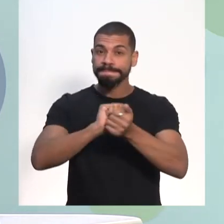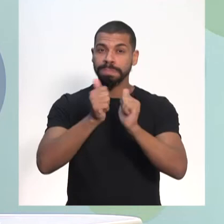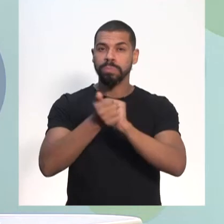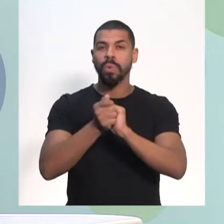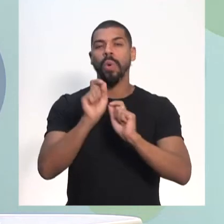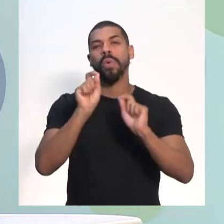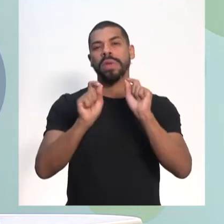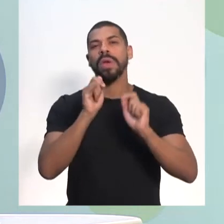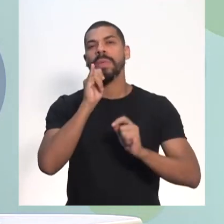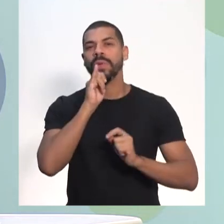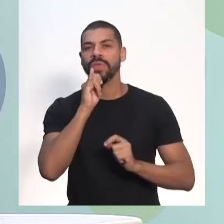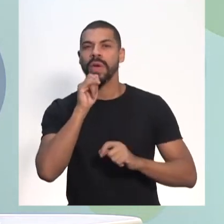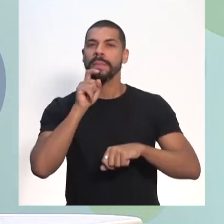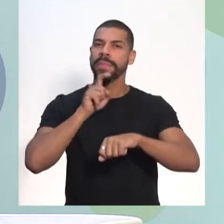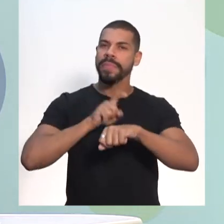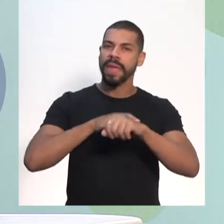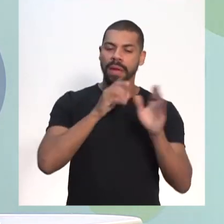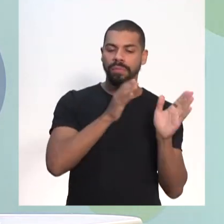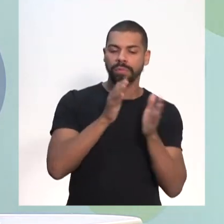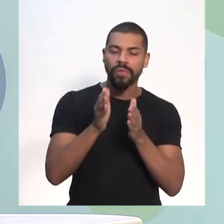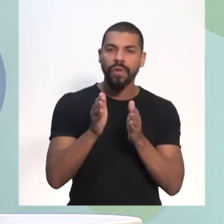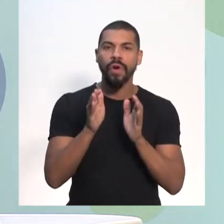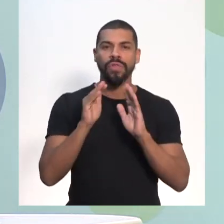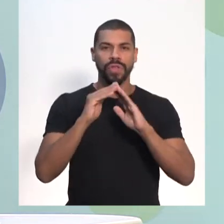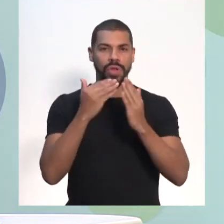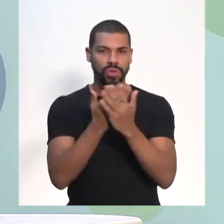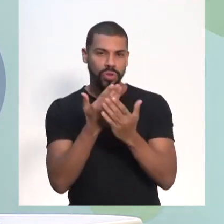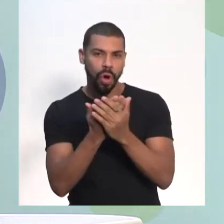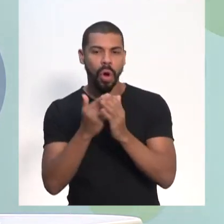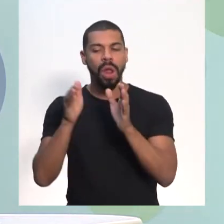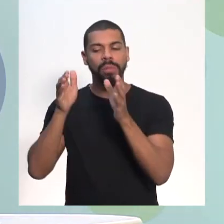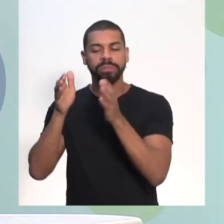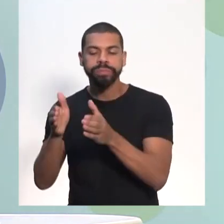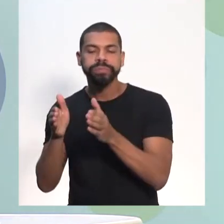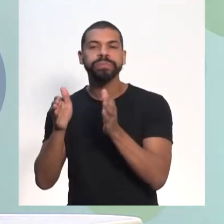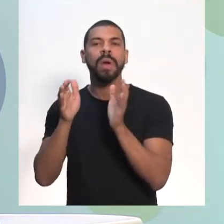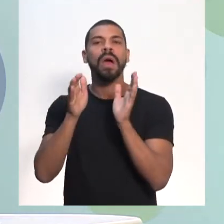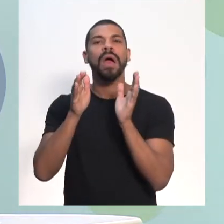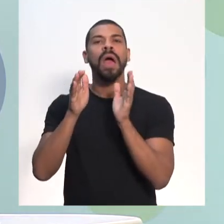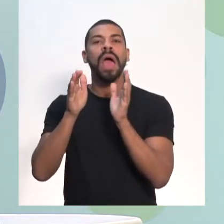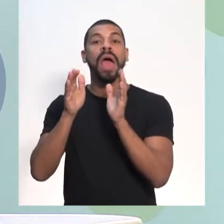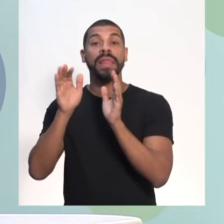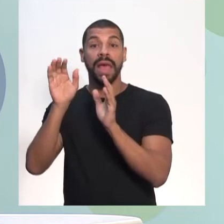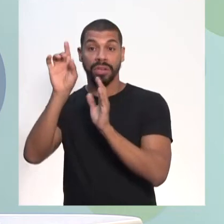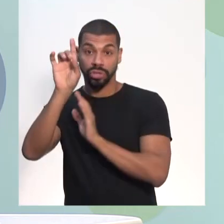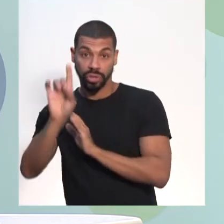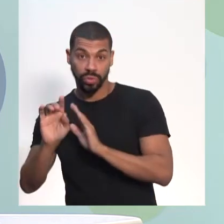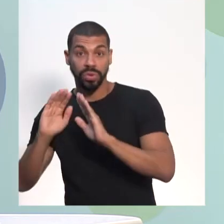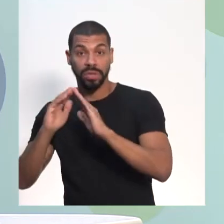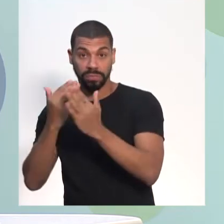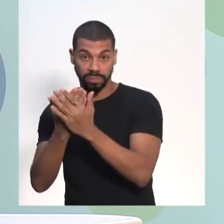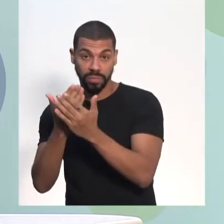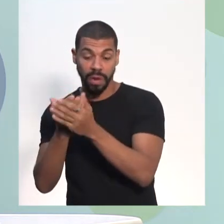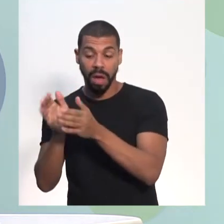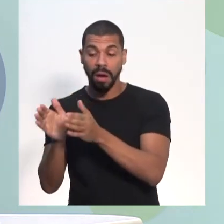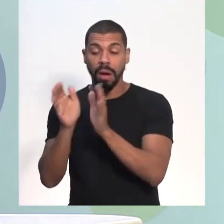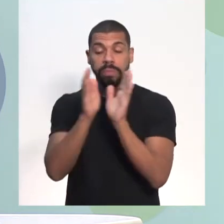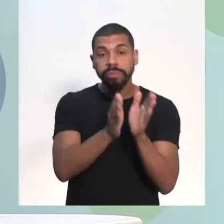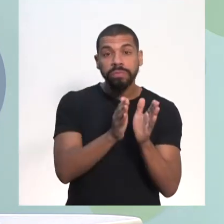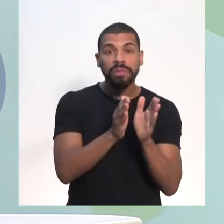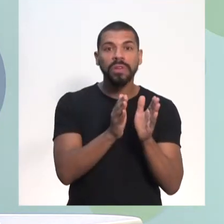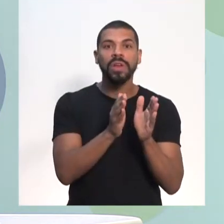nós temos momentos da escola, momentos da diretoria e momentos da própria EFAP. Então, esses momentos se